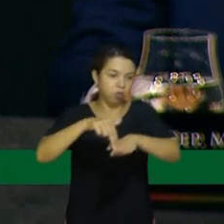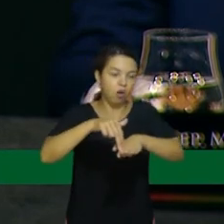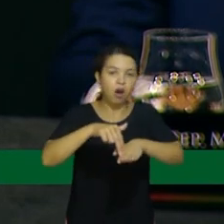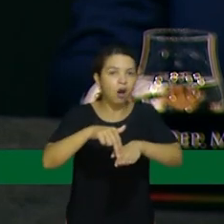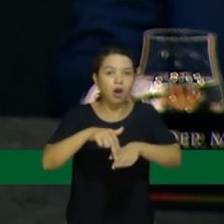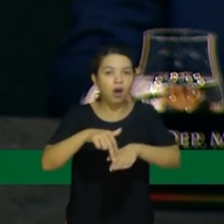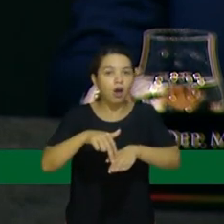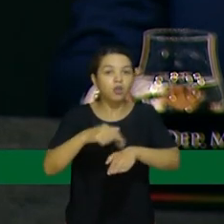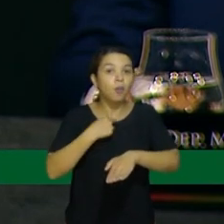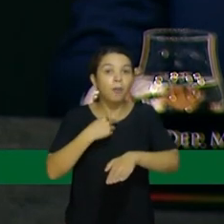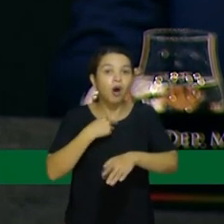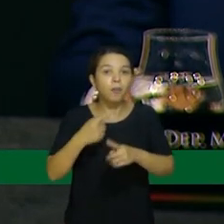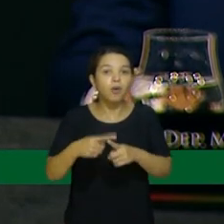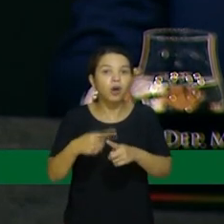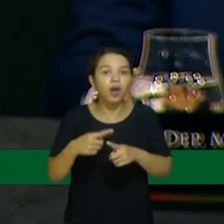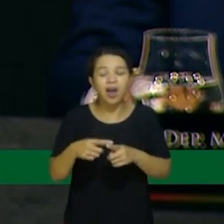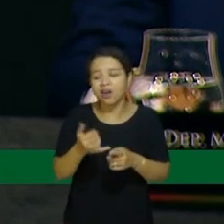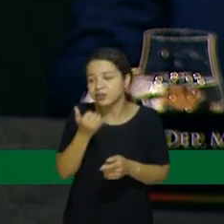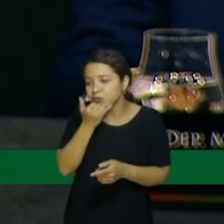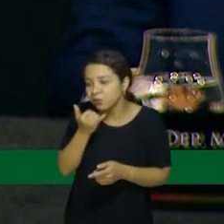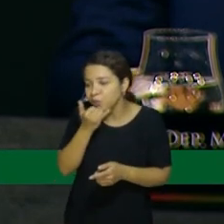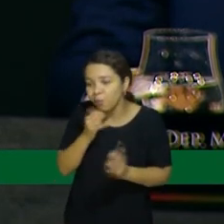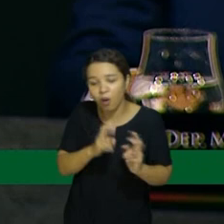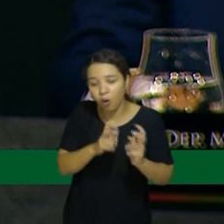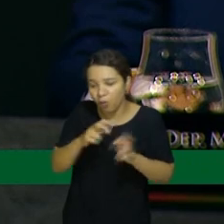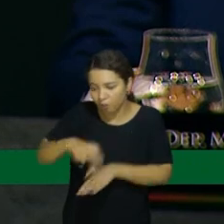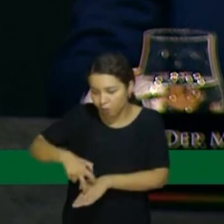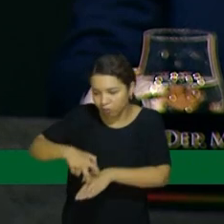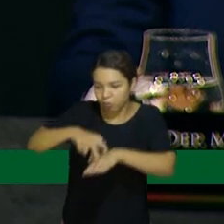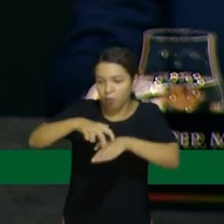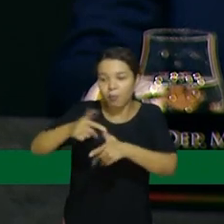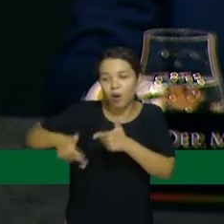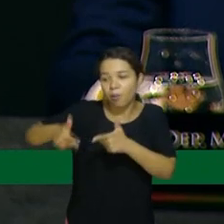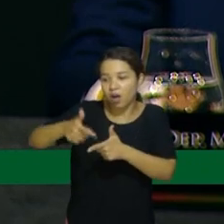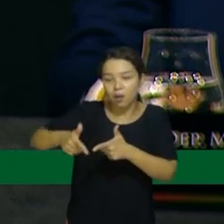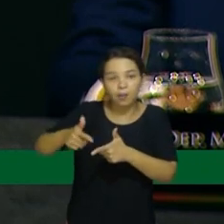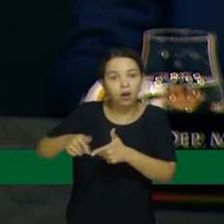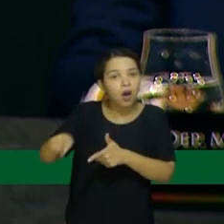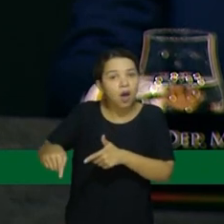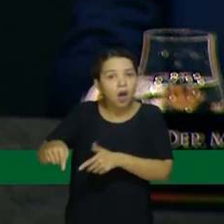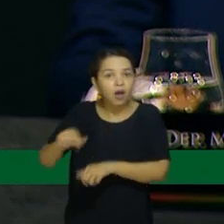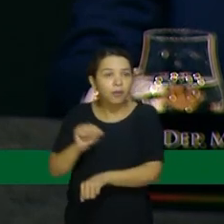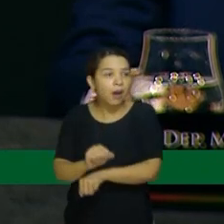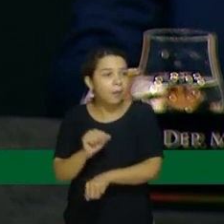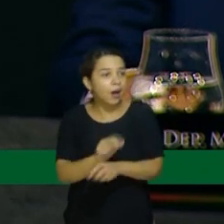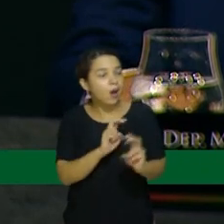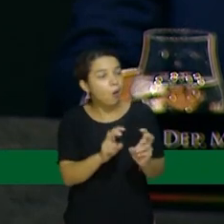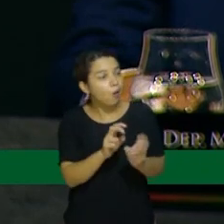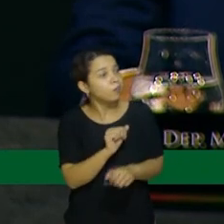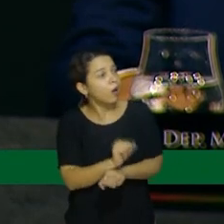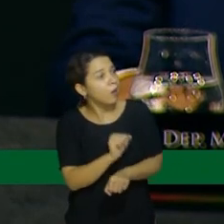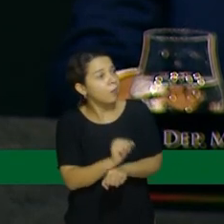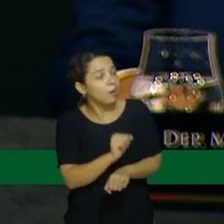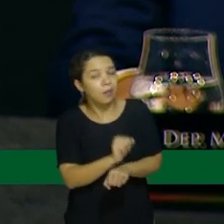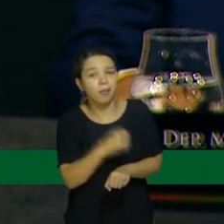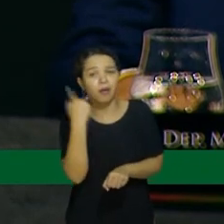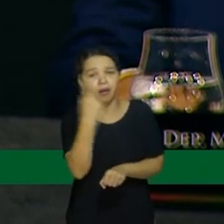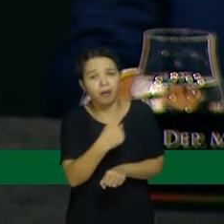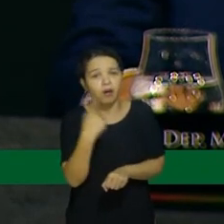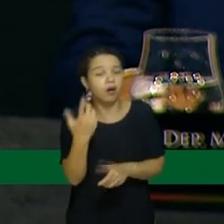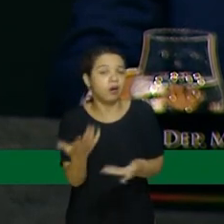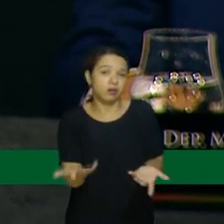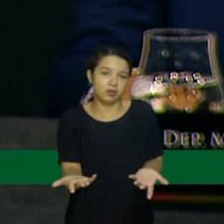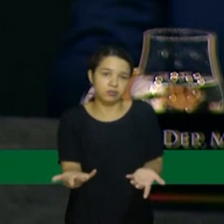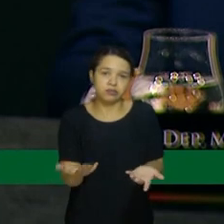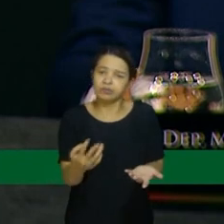elevador está com problema. Fica no ponto a tarde inteira para esperar vir um próximo. Então, isso não pode